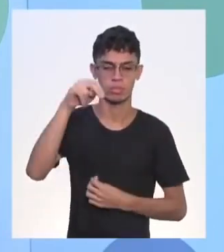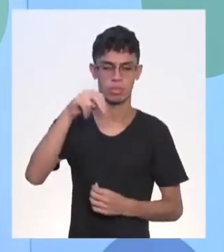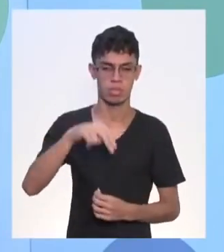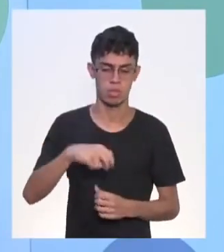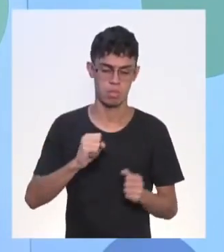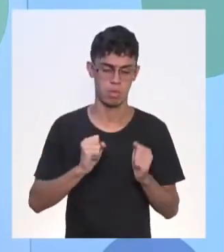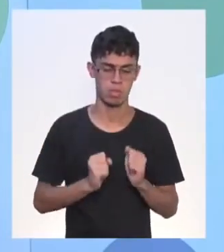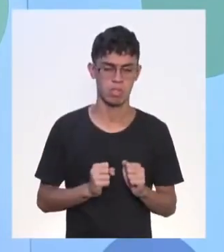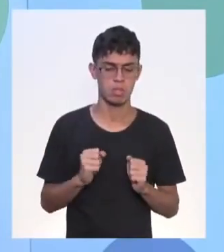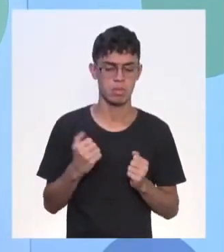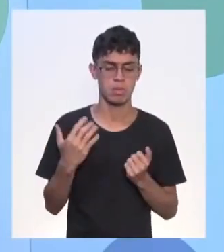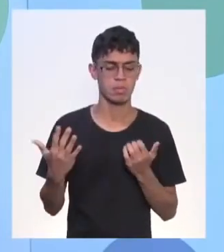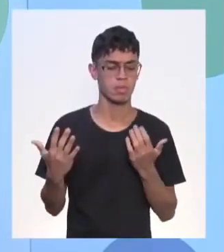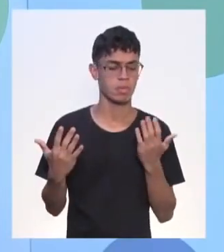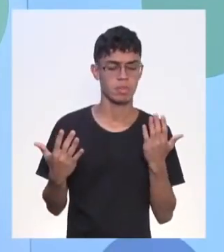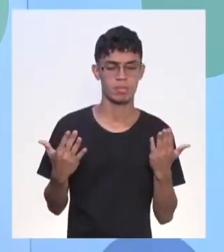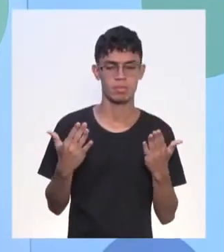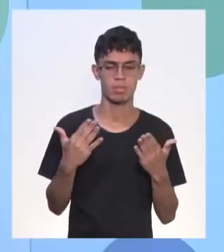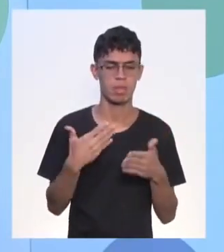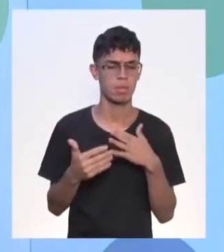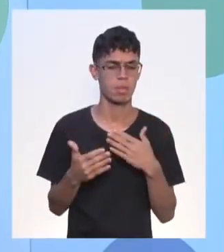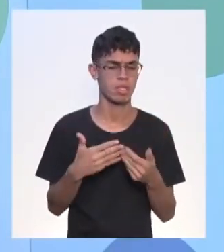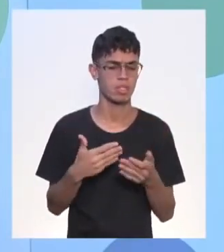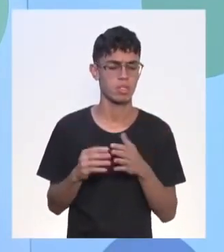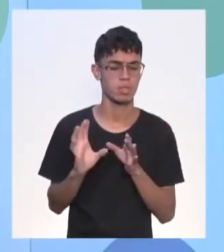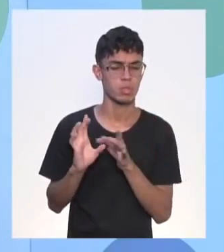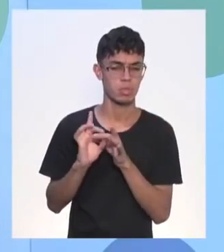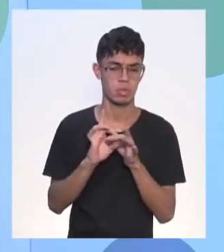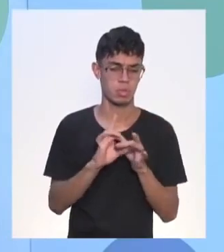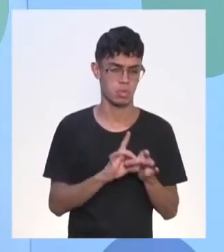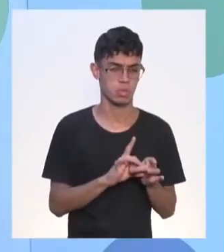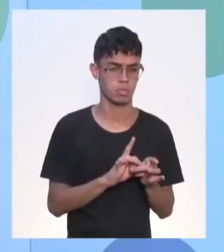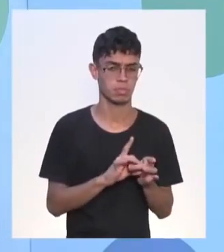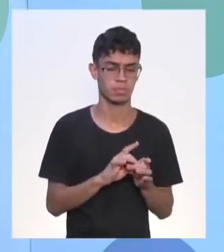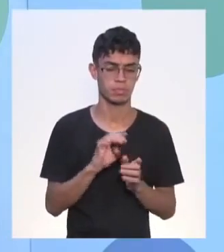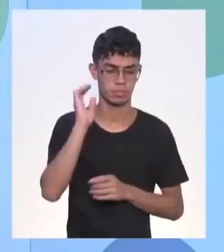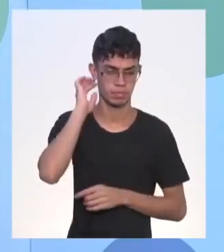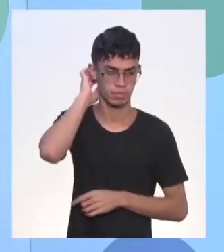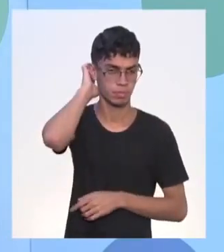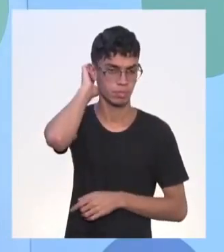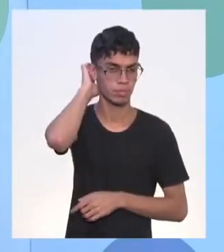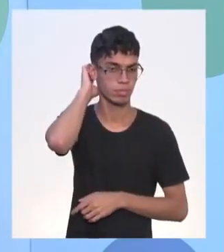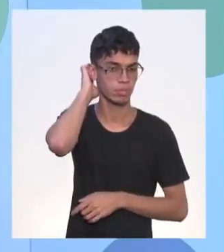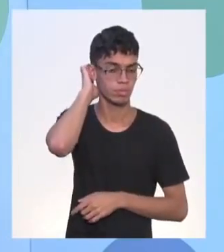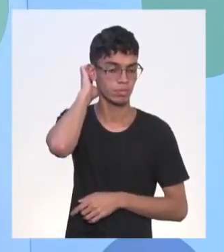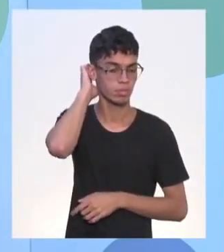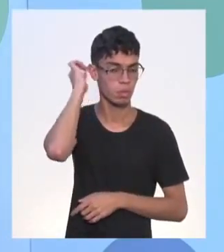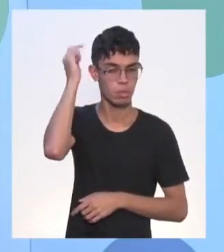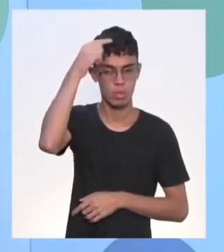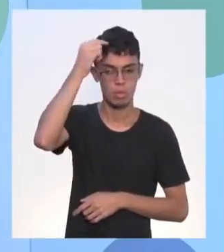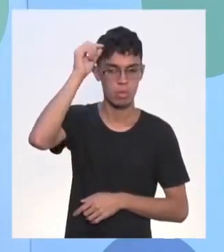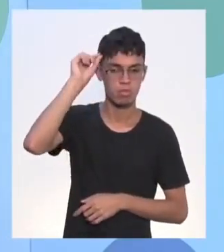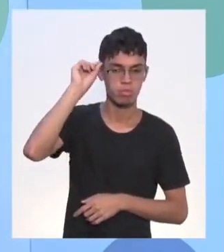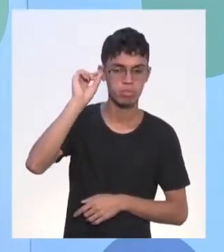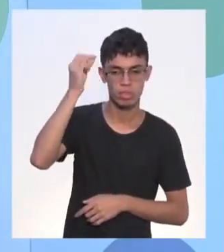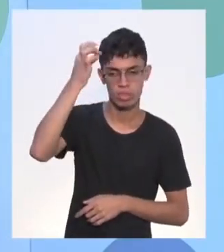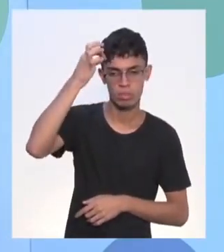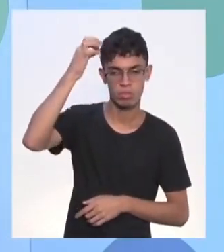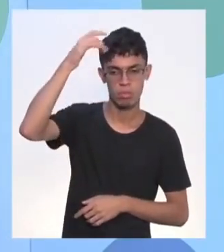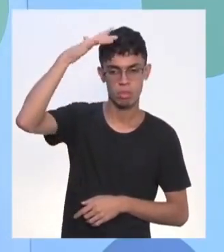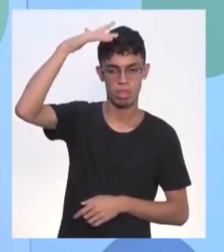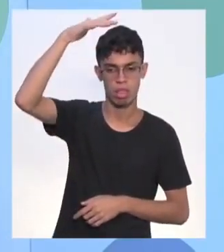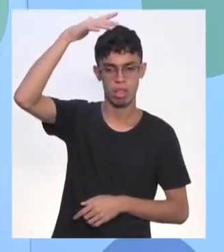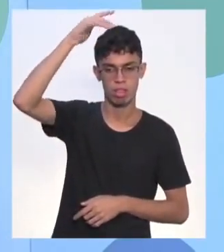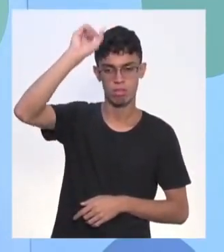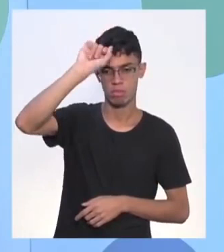ser intransitivos dependendo do contexto, né? Por exemplo, os meus cabelos sempre sobem, né? Vamos dizer,